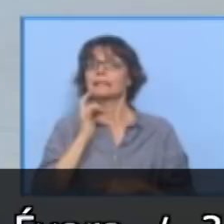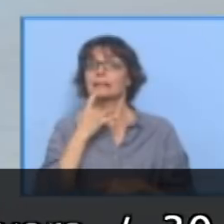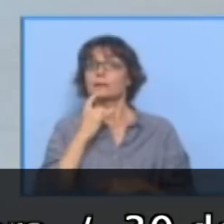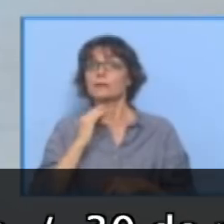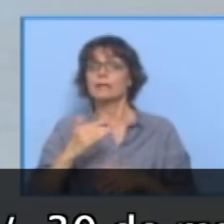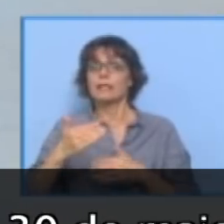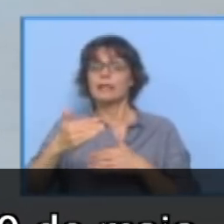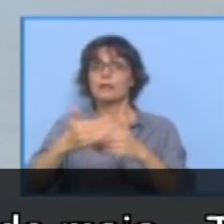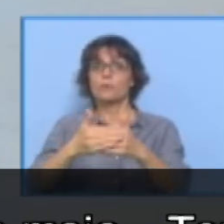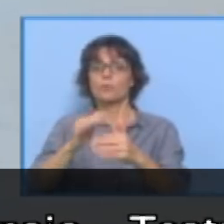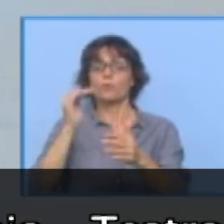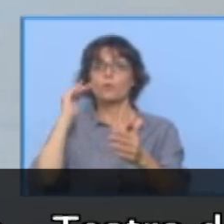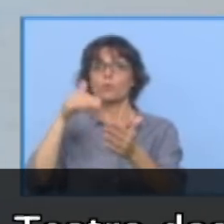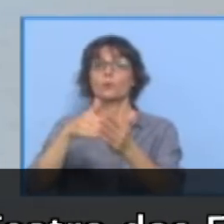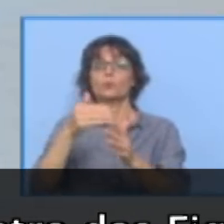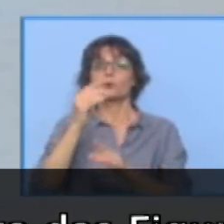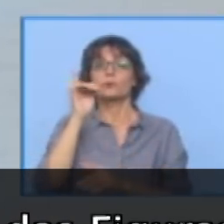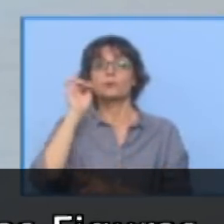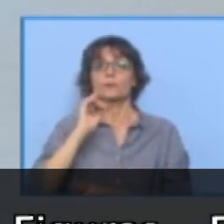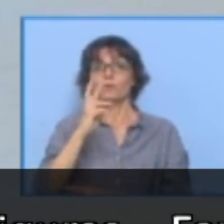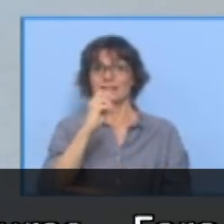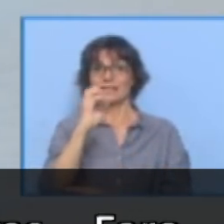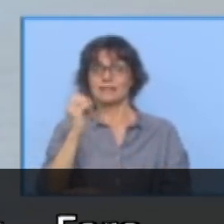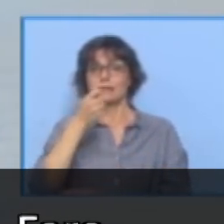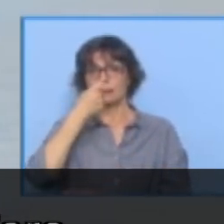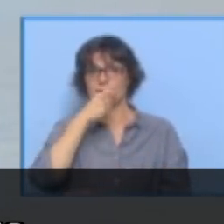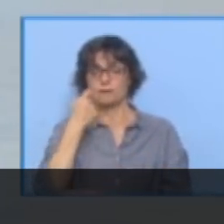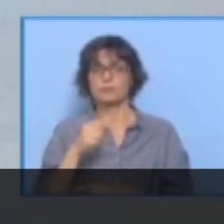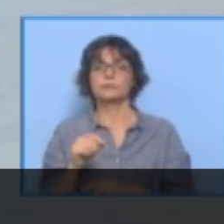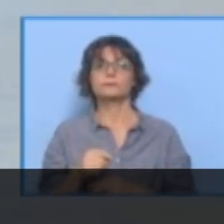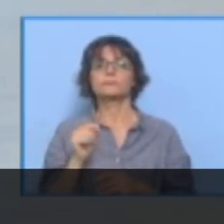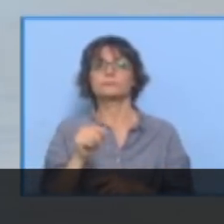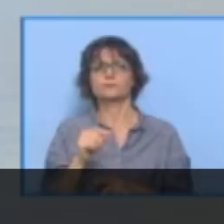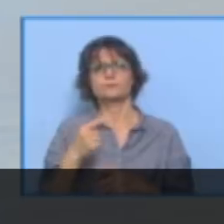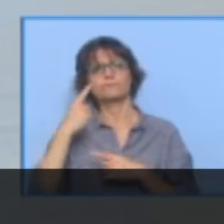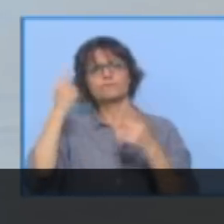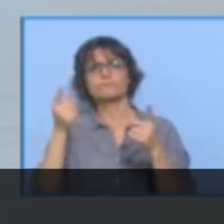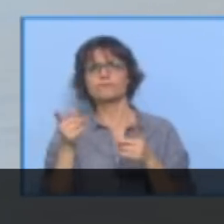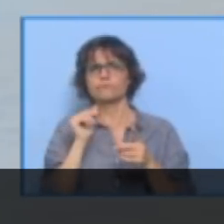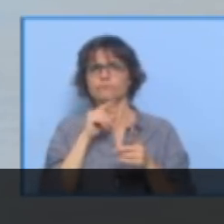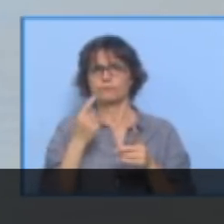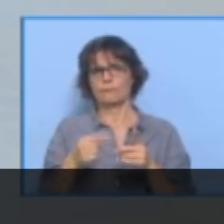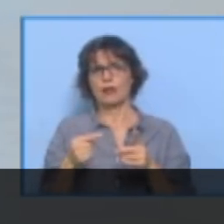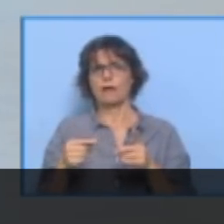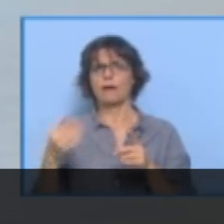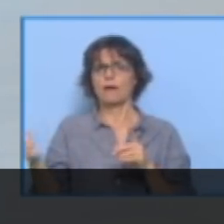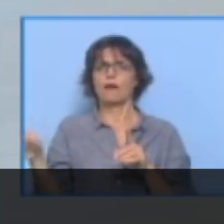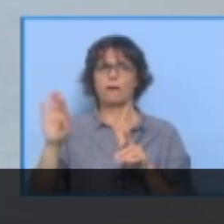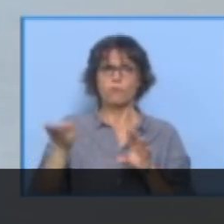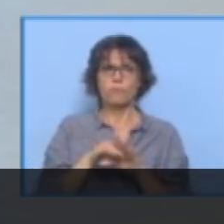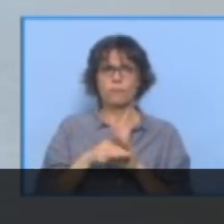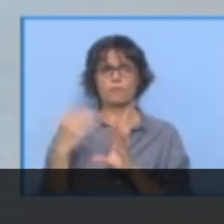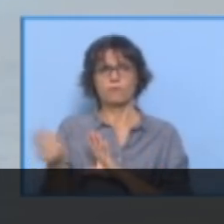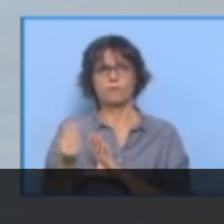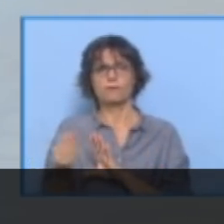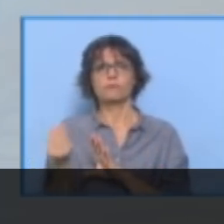a 30 de maio. E nestas apresentações há sempre esta possibilidade do envolvimento dos jovens, sendo